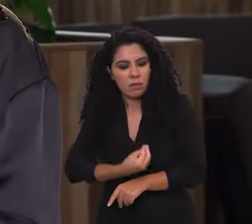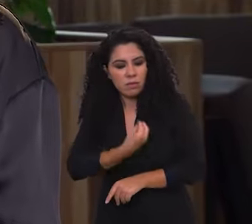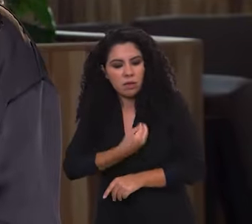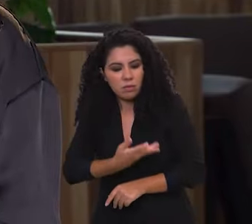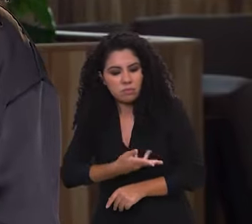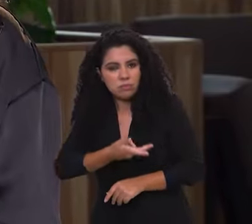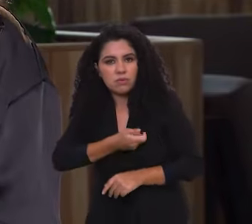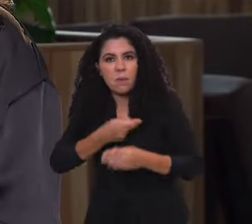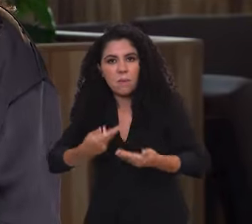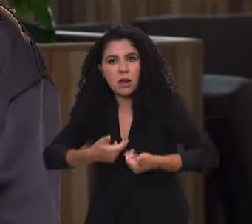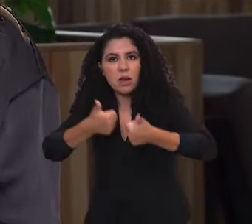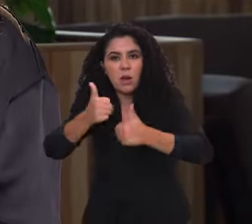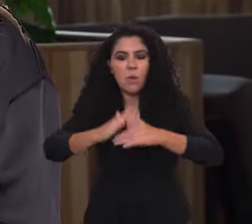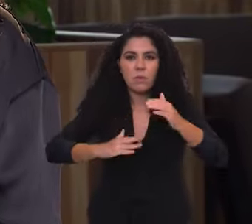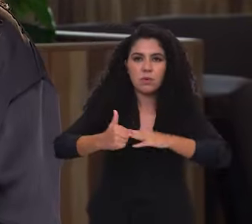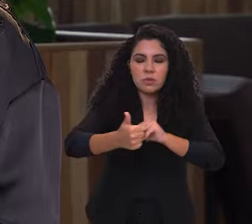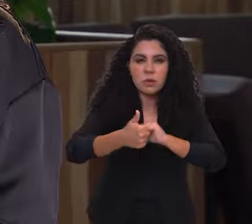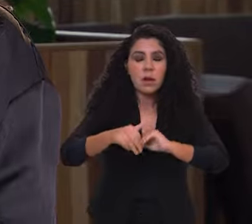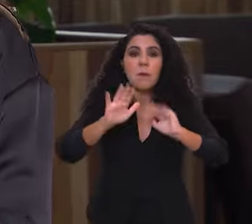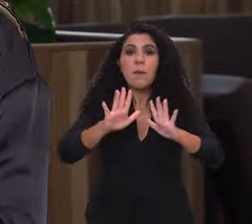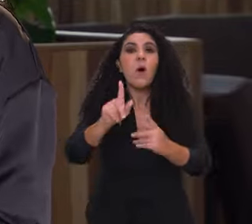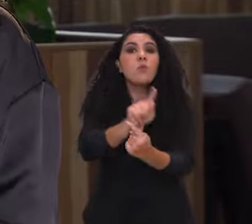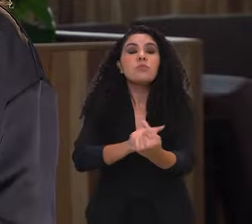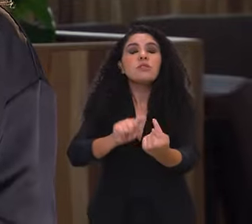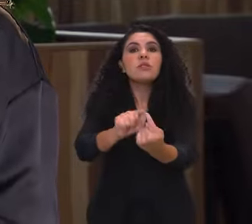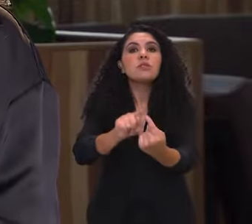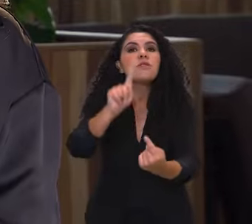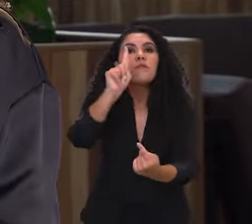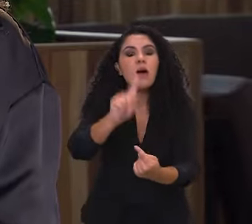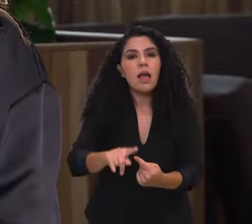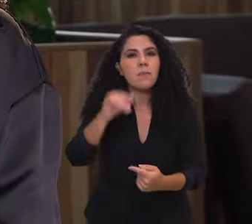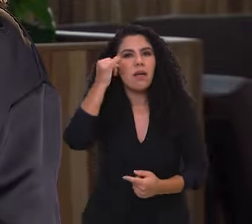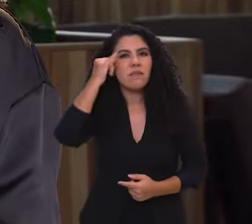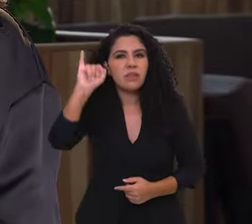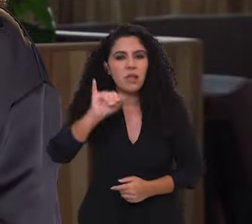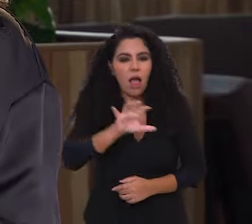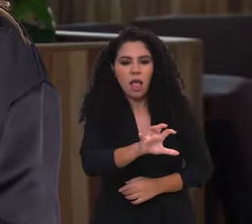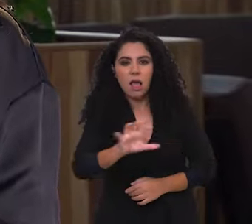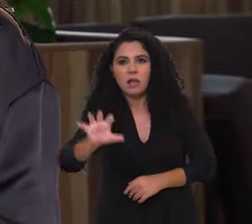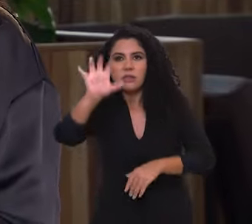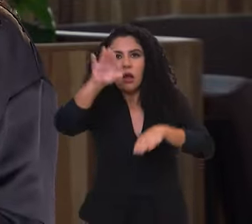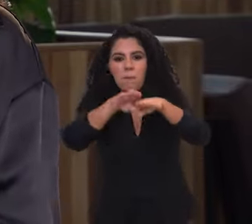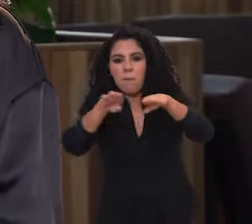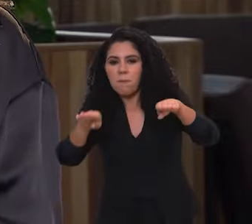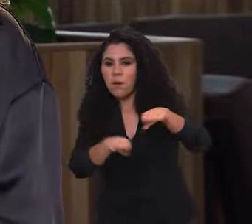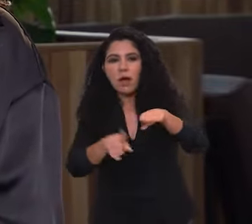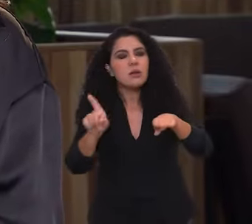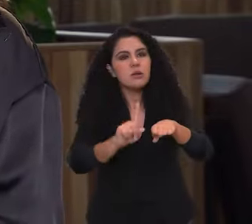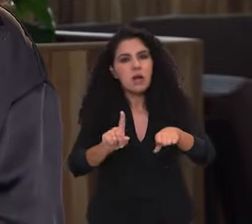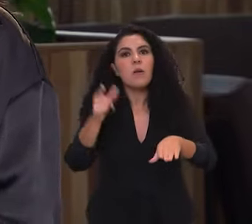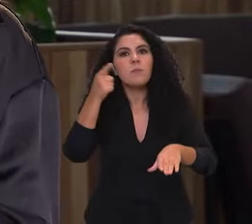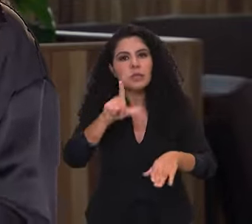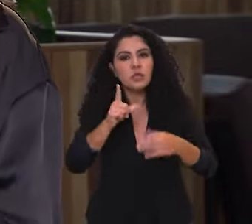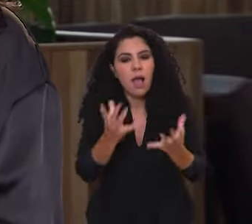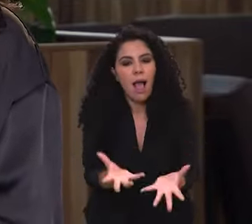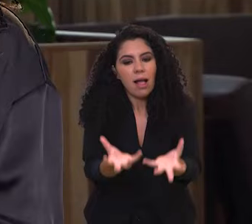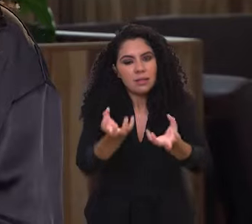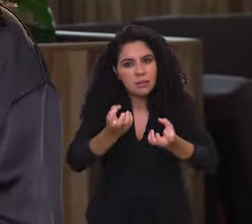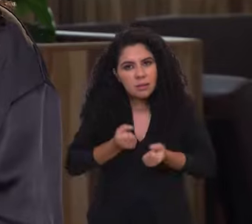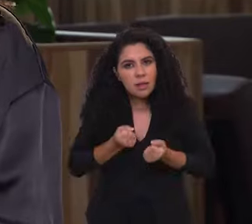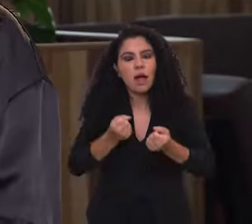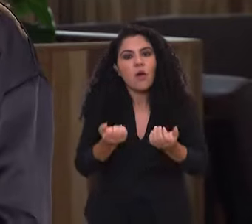desenvolvimento pessoal e profissional. E a proposta é não deixar nenhuma região para trás. A proposta é dotar essas regiões,